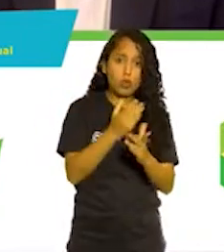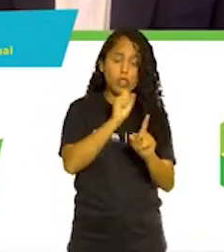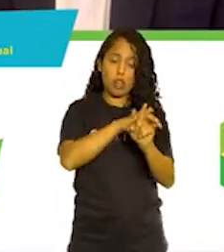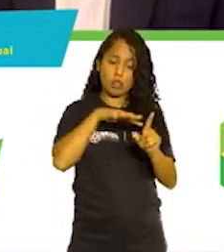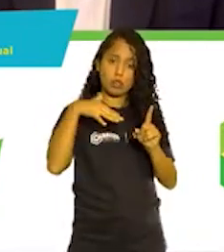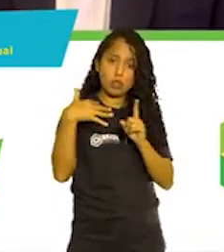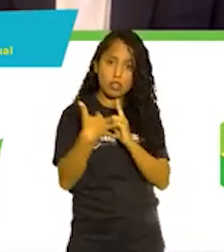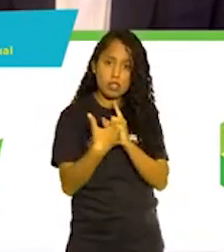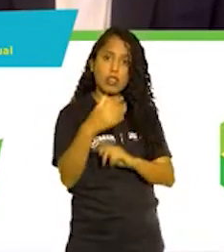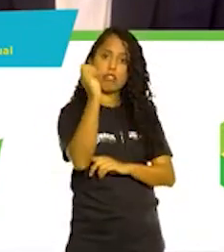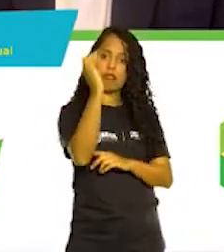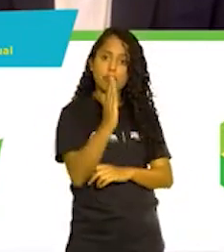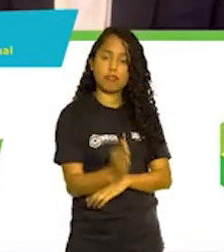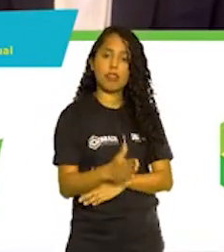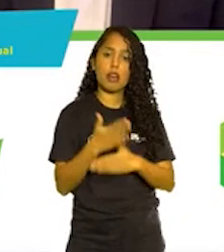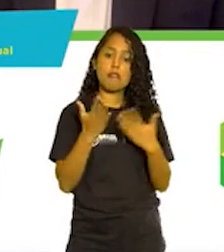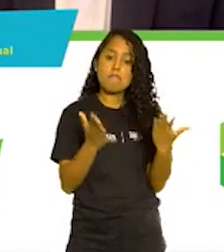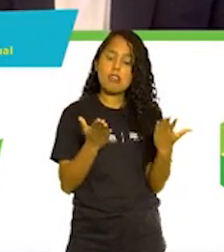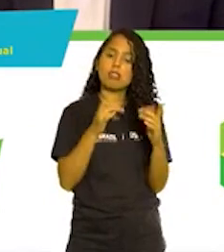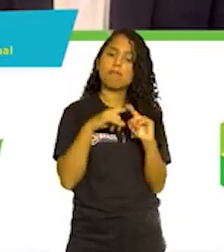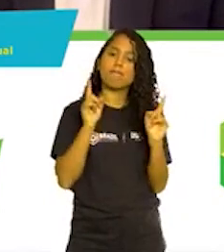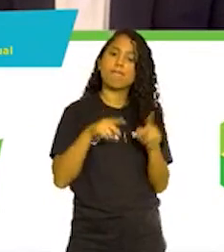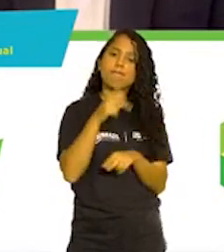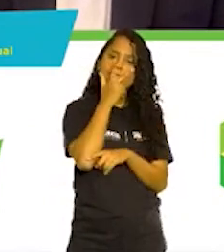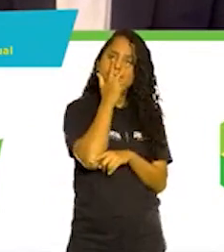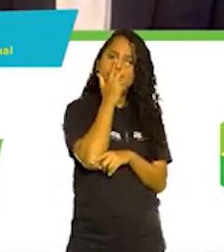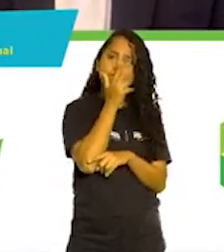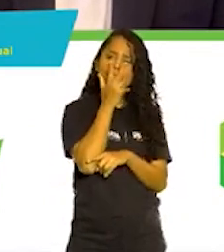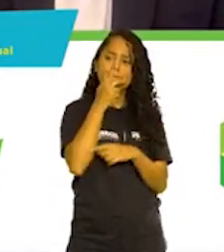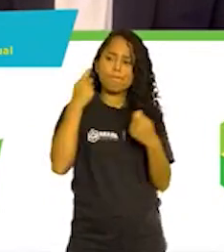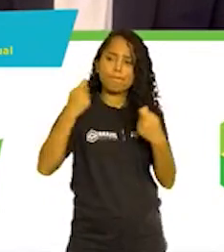brasileira. Mas me parece que a gente precisava